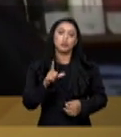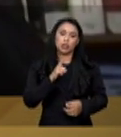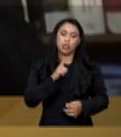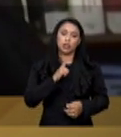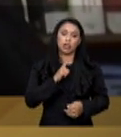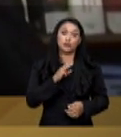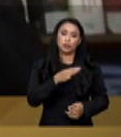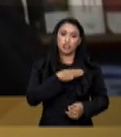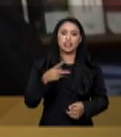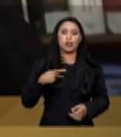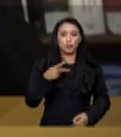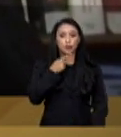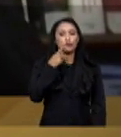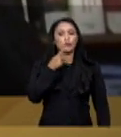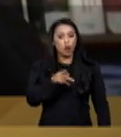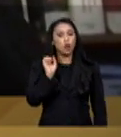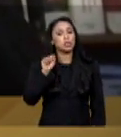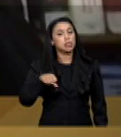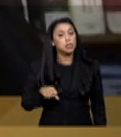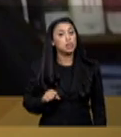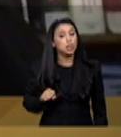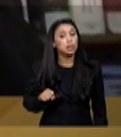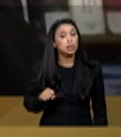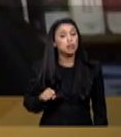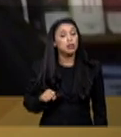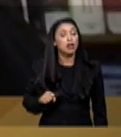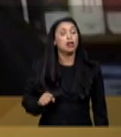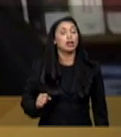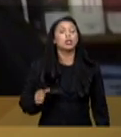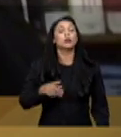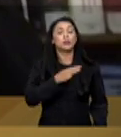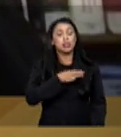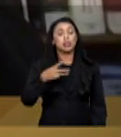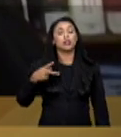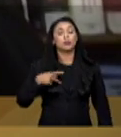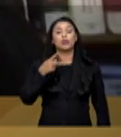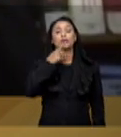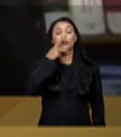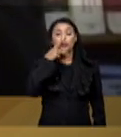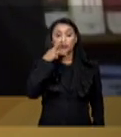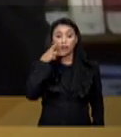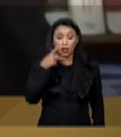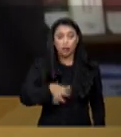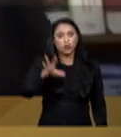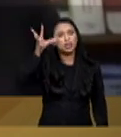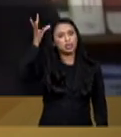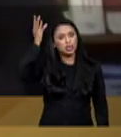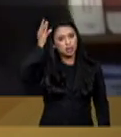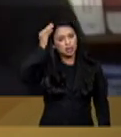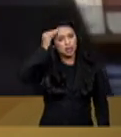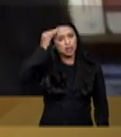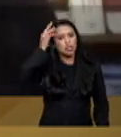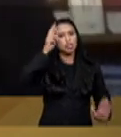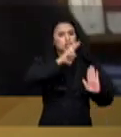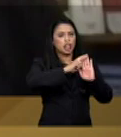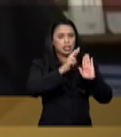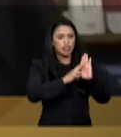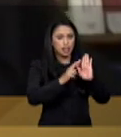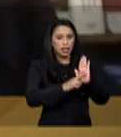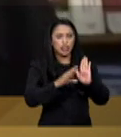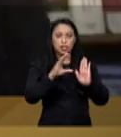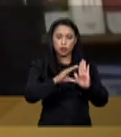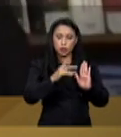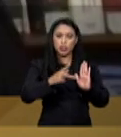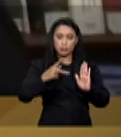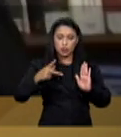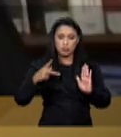pronunciamento do Ministério Público e que o Ministério Público reafirmou que entendia que as regras do Código de